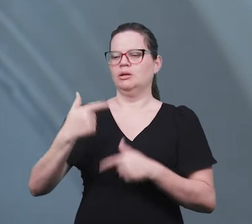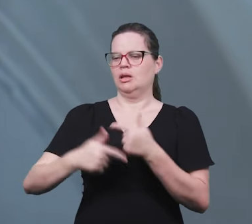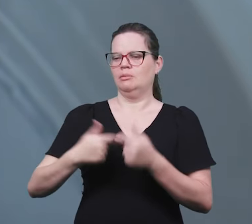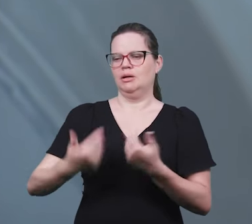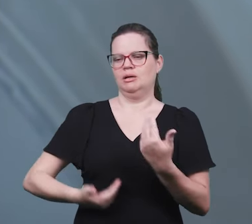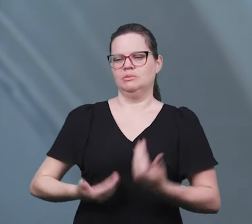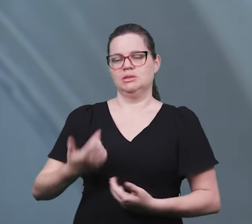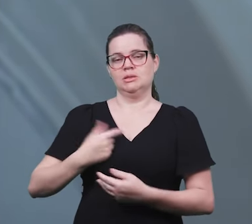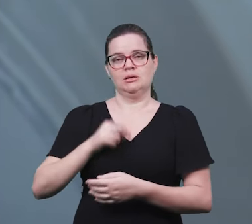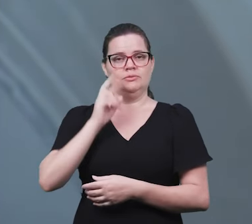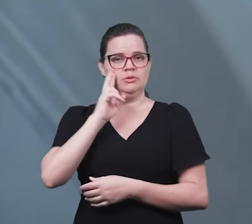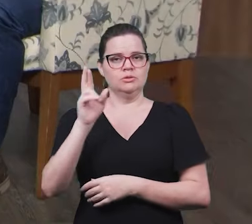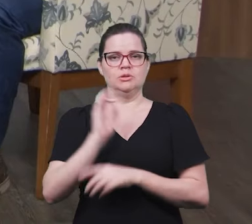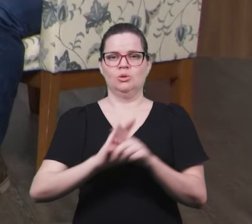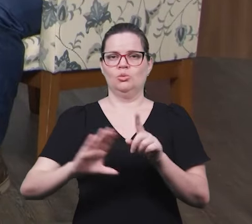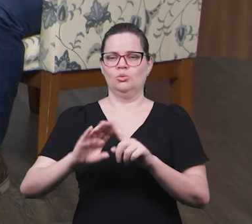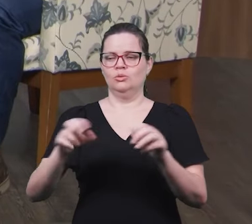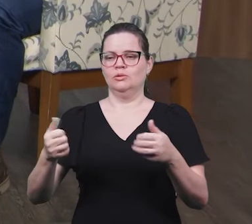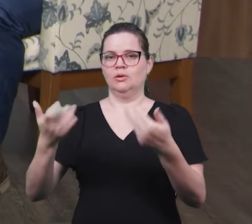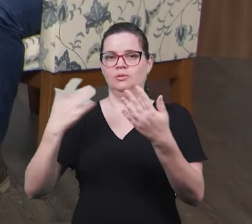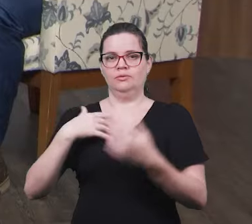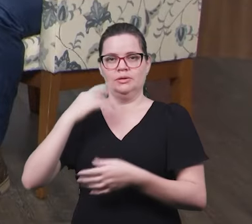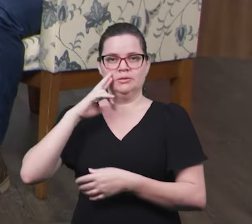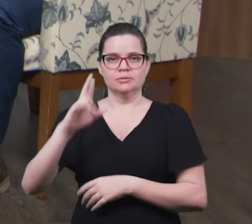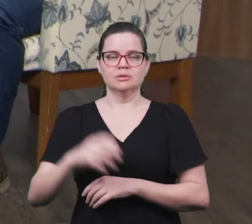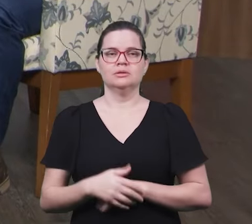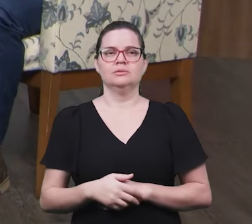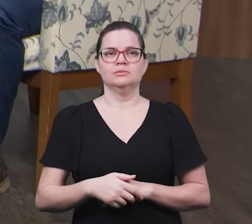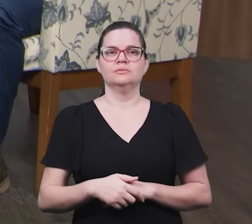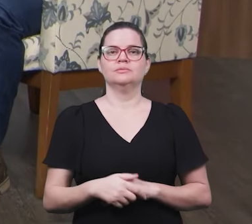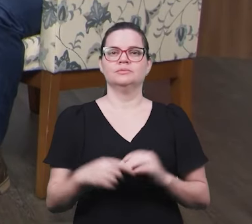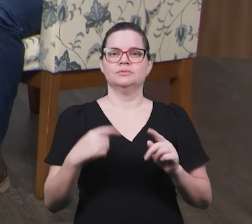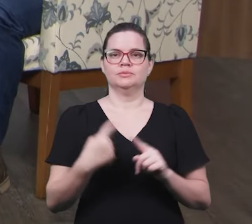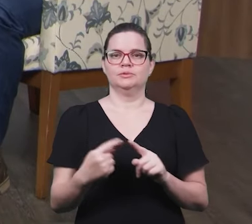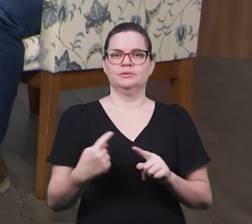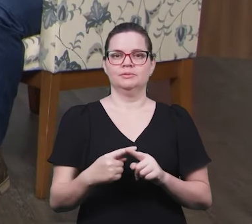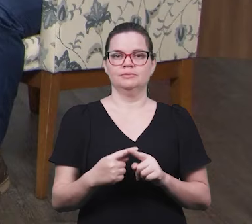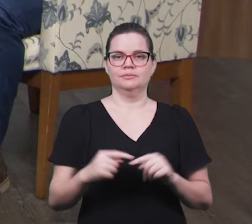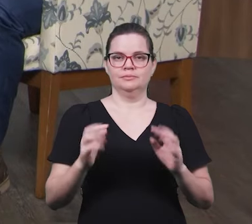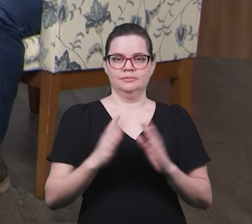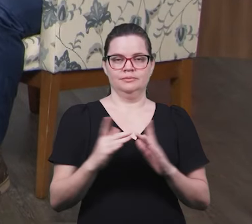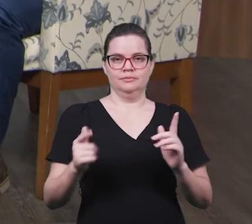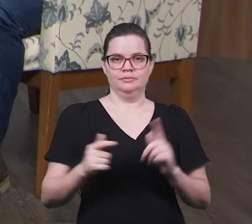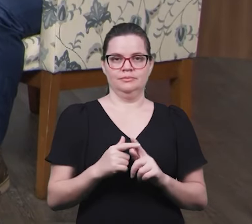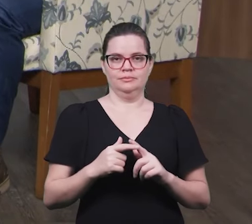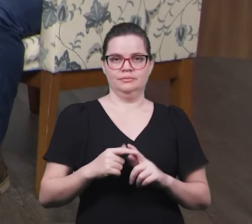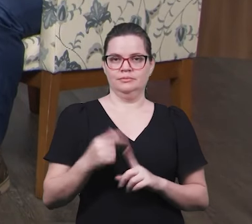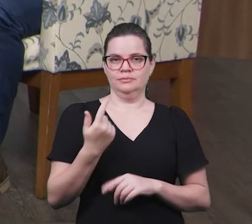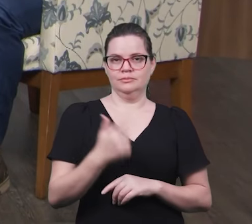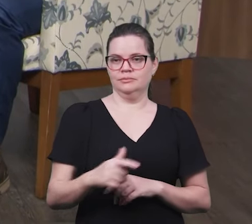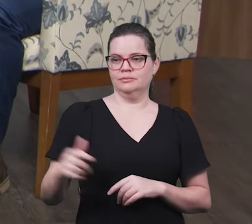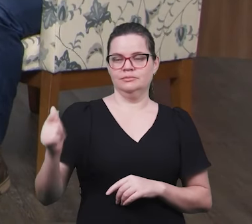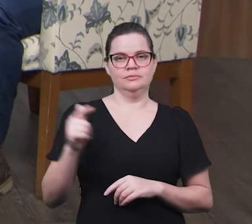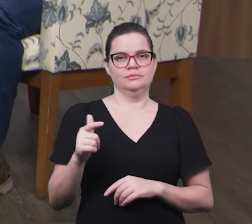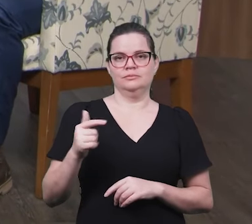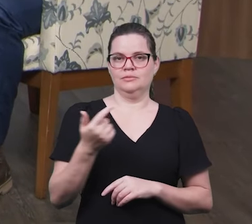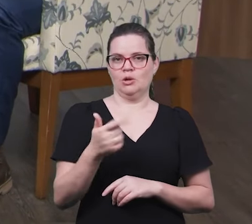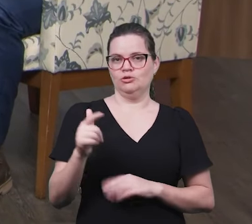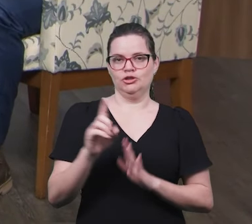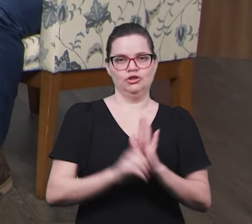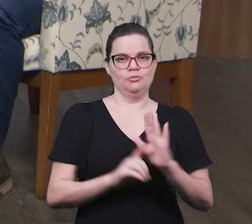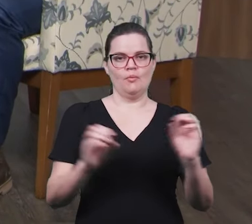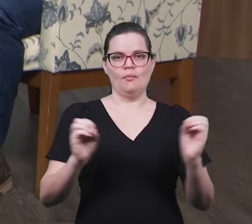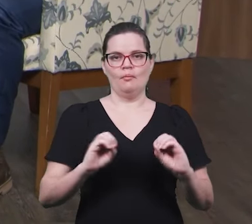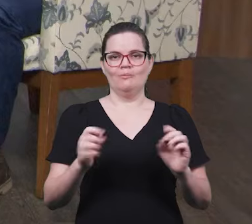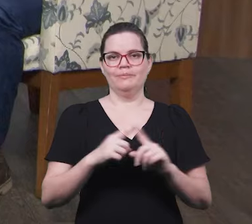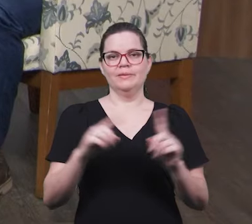É verdade. Para realizarmos um culto. A igreja, como o senhor disse, pastor, não havia recursos para aquele povo, mas